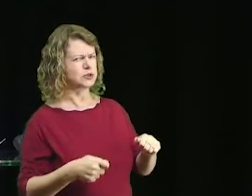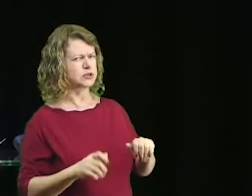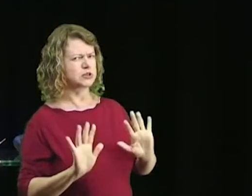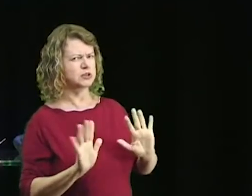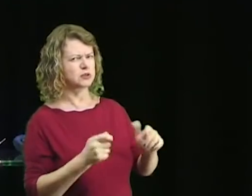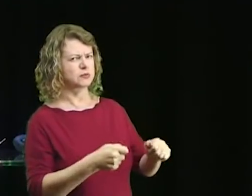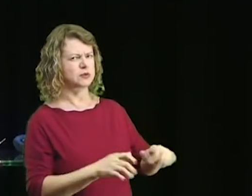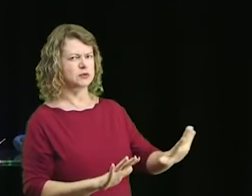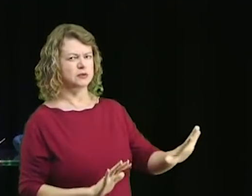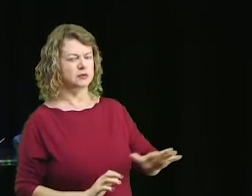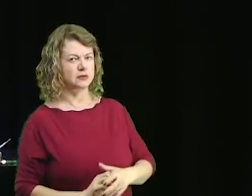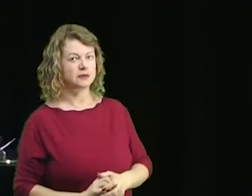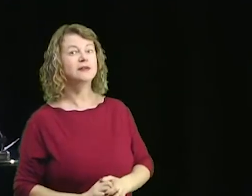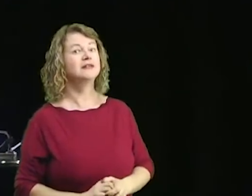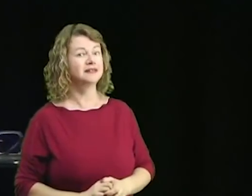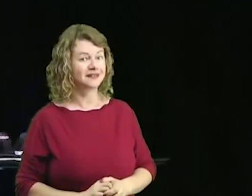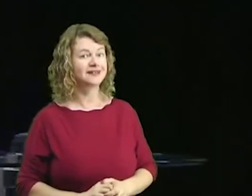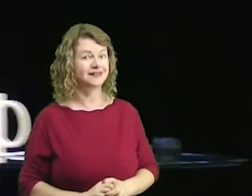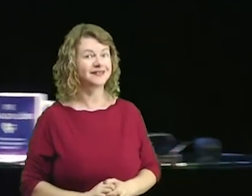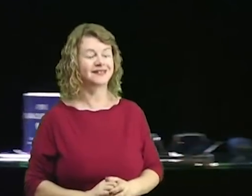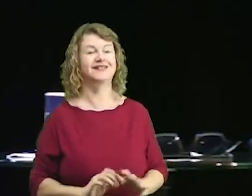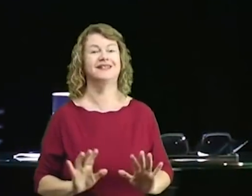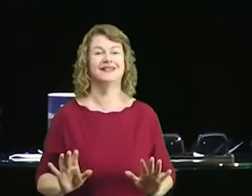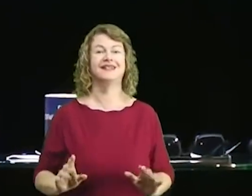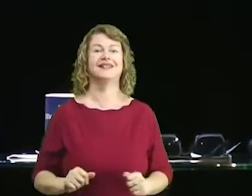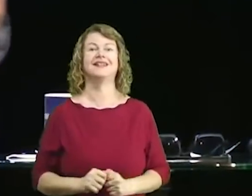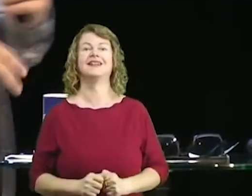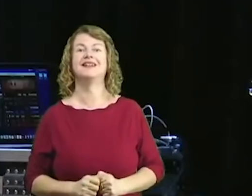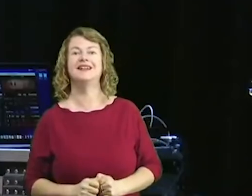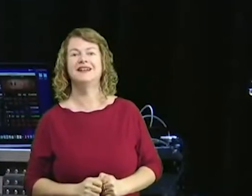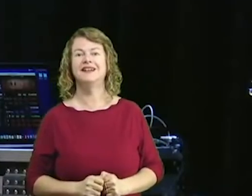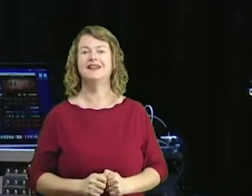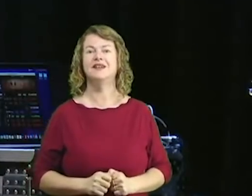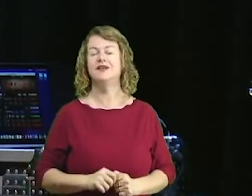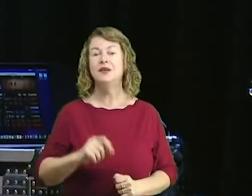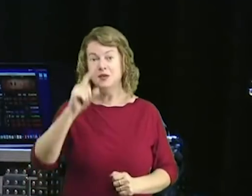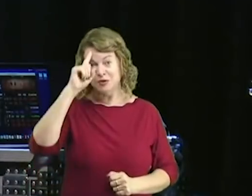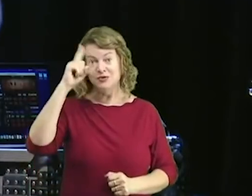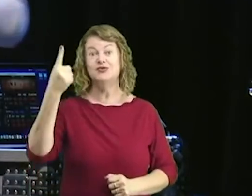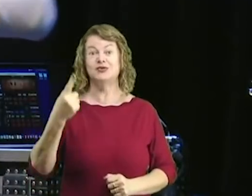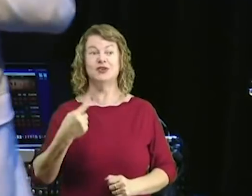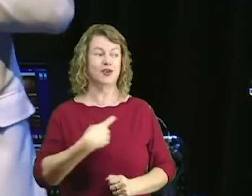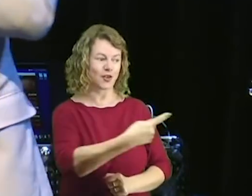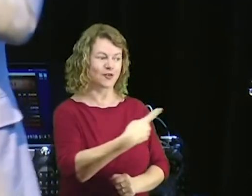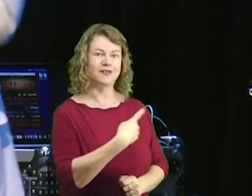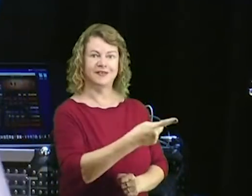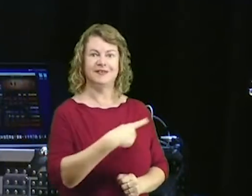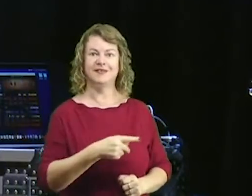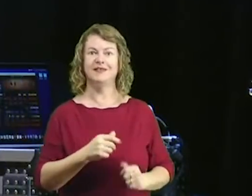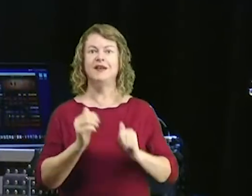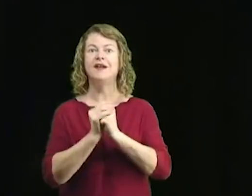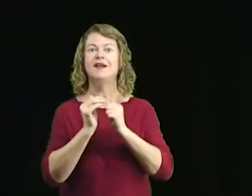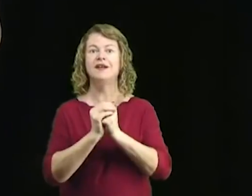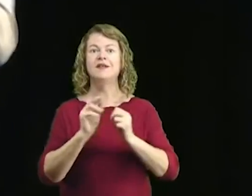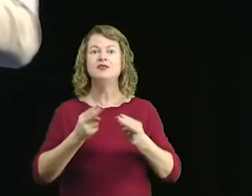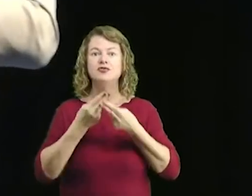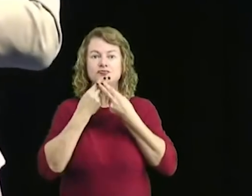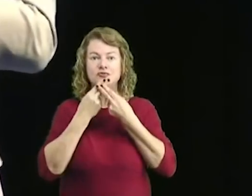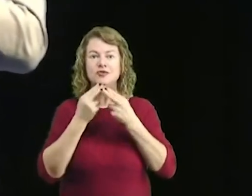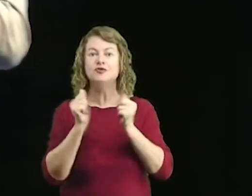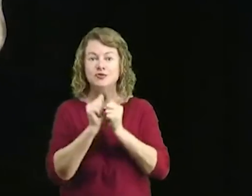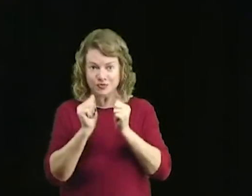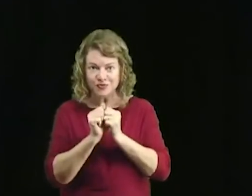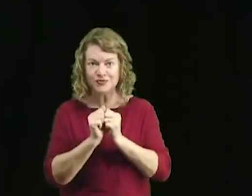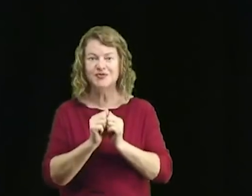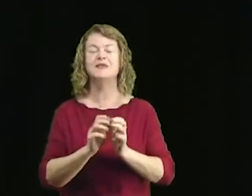Ele tem uma história comigo famosa, por quê? Porque um dia a gente tirou um tempo para jejuar junto, para orar junto, para orar pela vida dele. Aí depois de